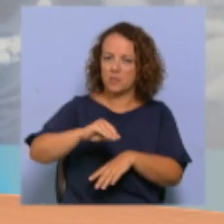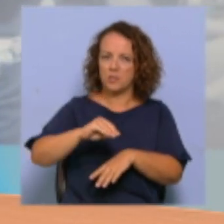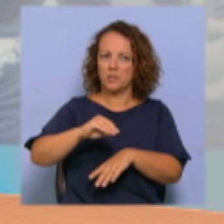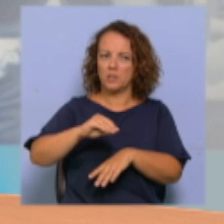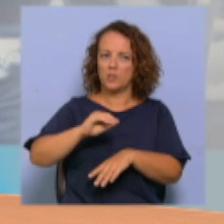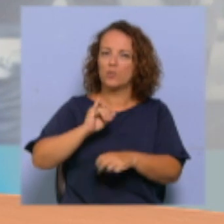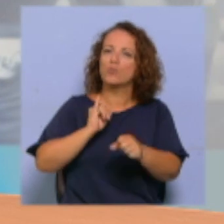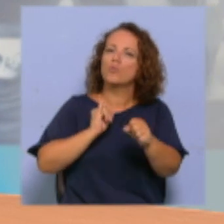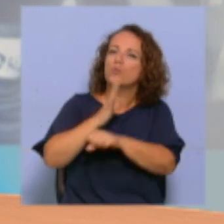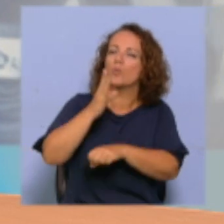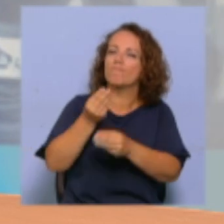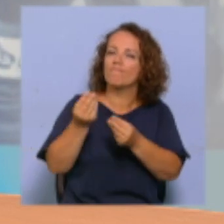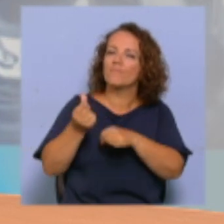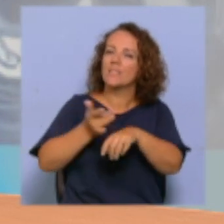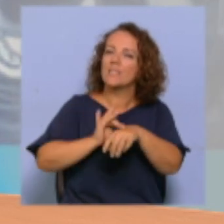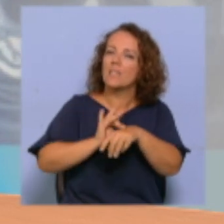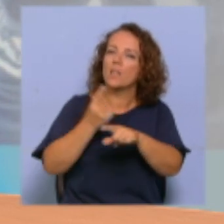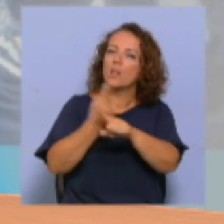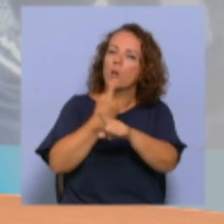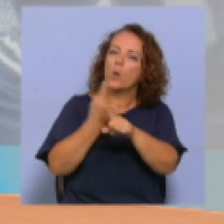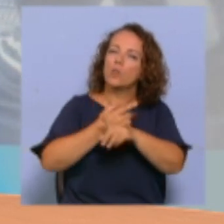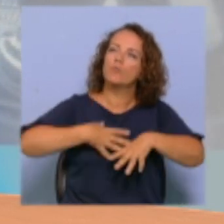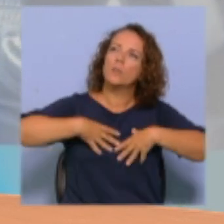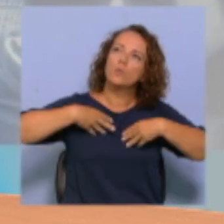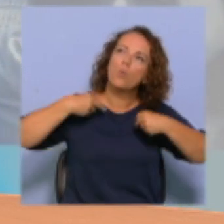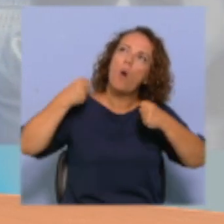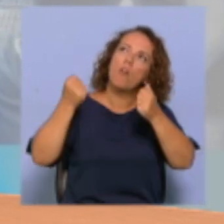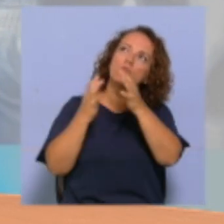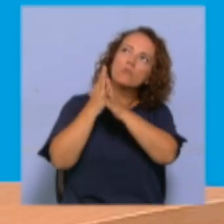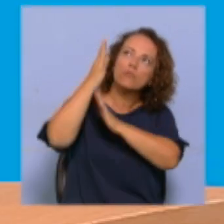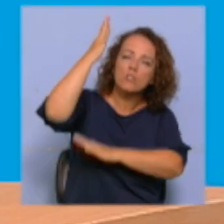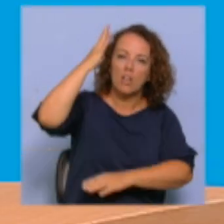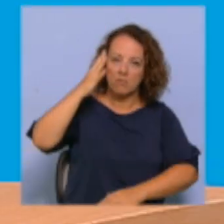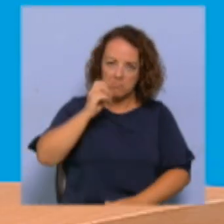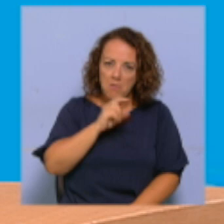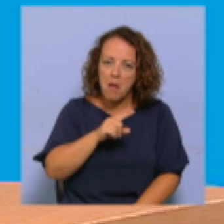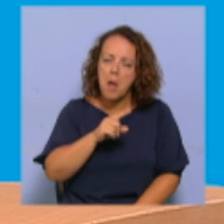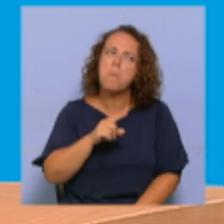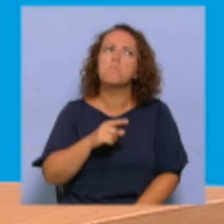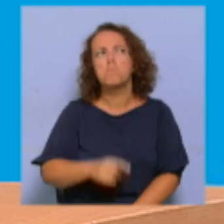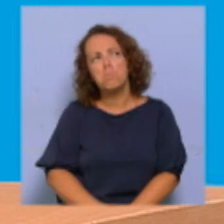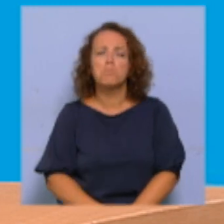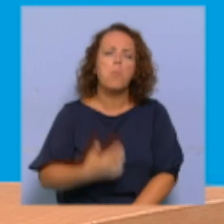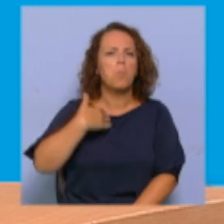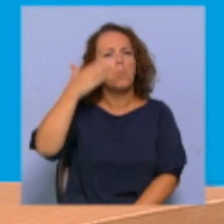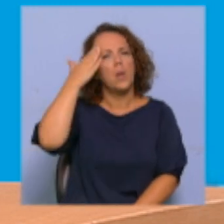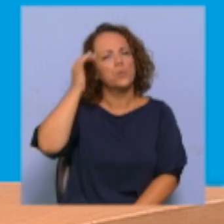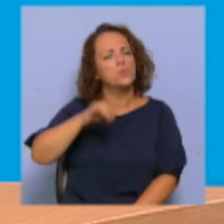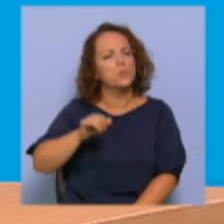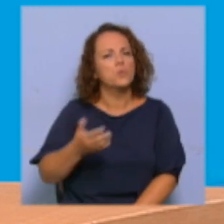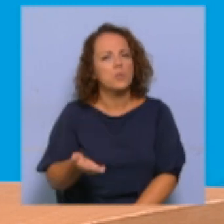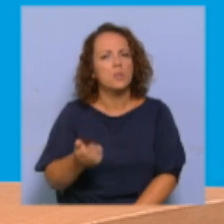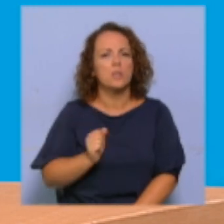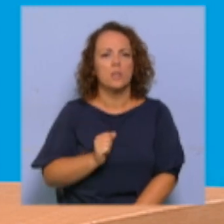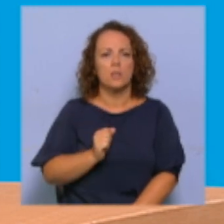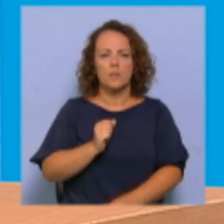outra sensibilidade pelo transcendente, pela espiritualidade? Talvez, eu julgo que sim, porque nesta